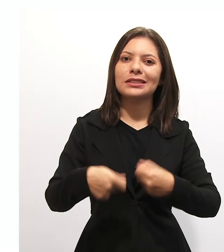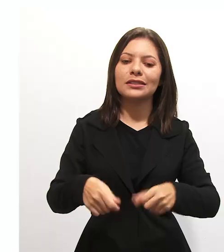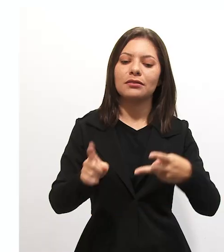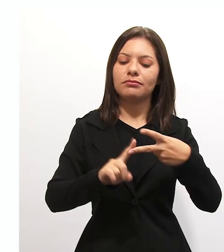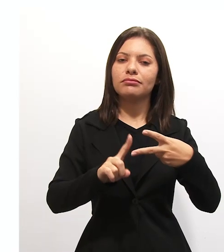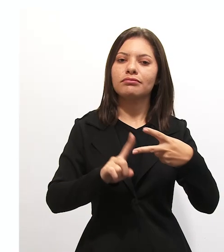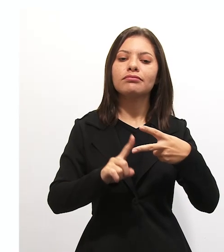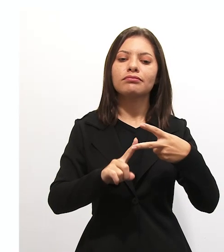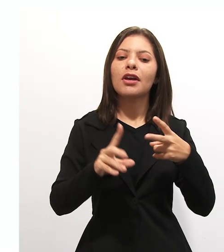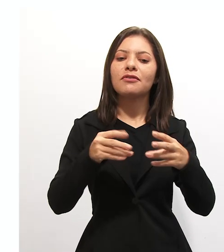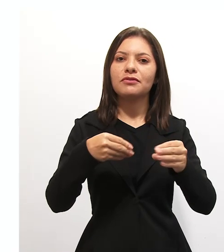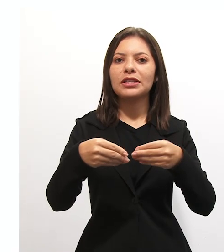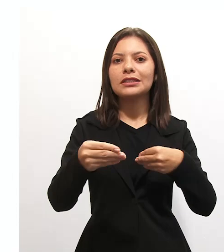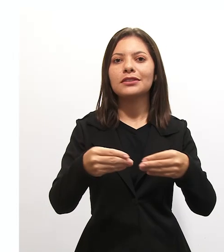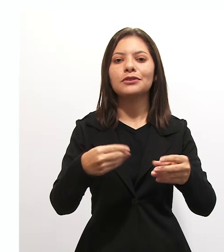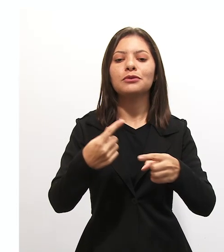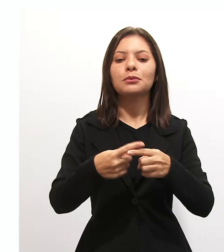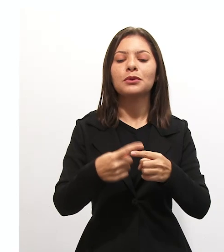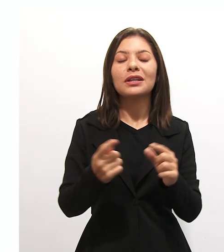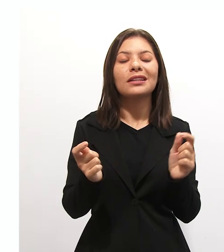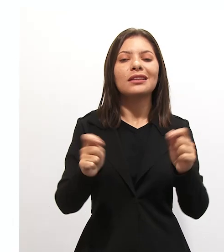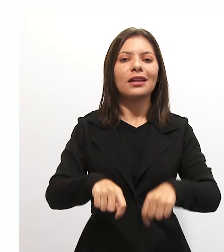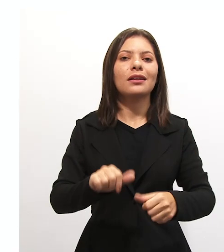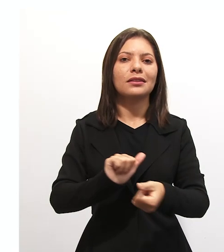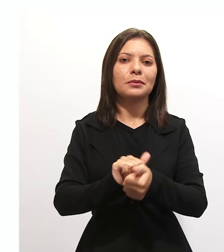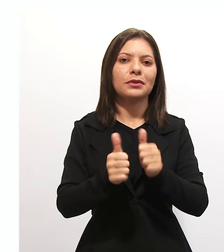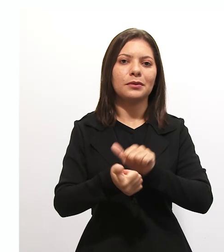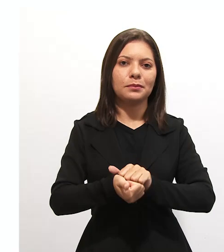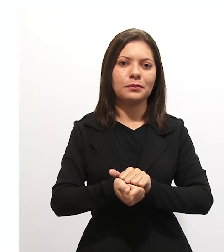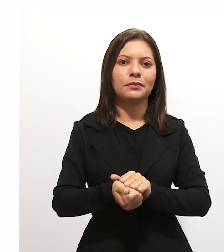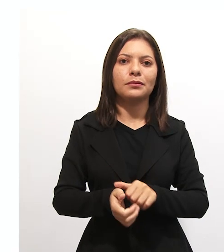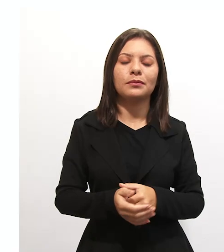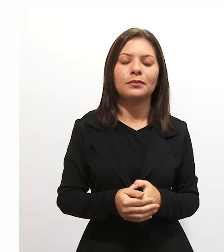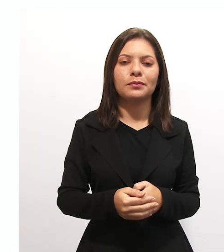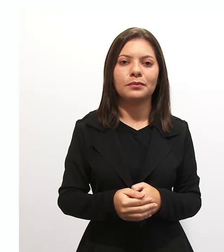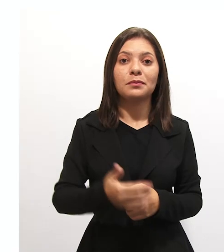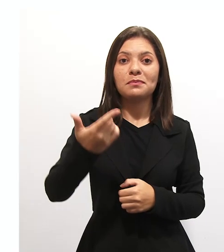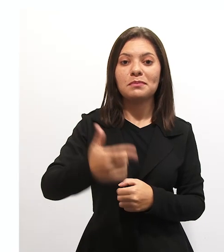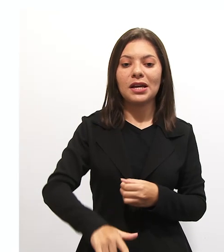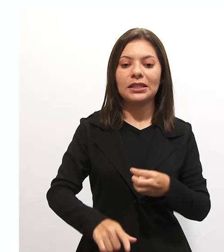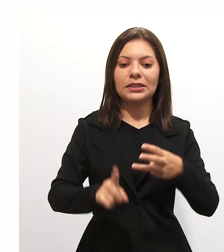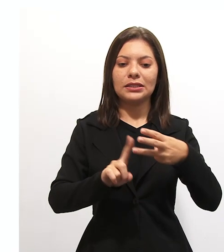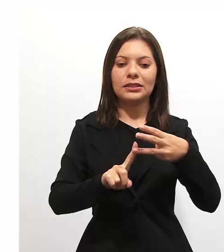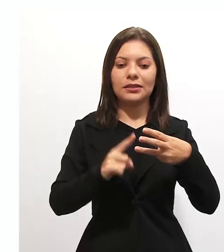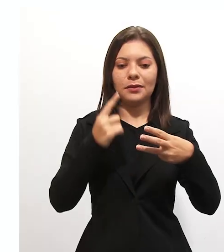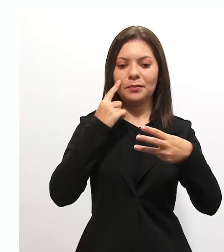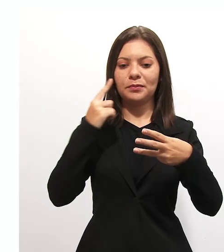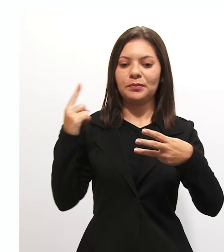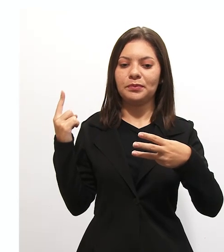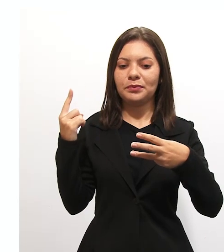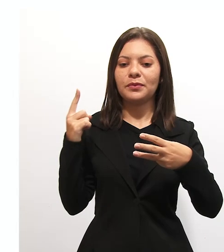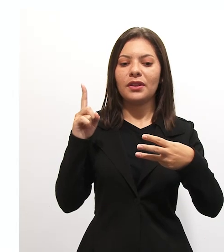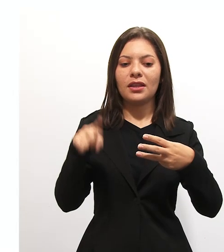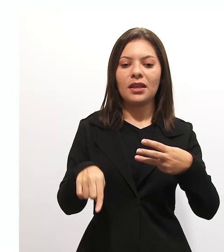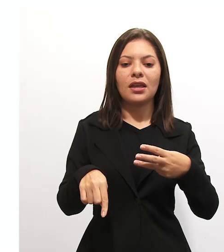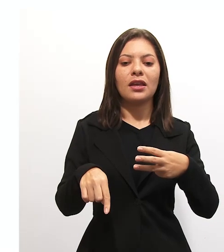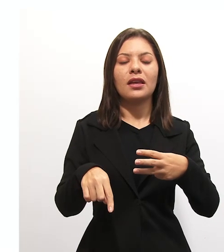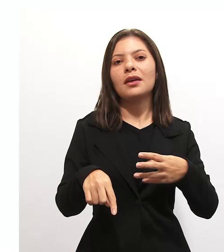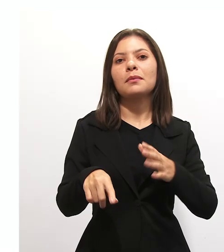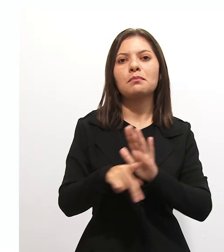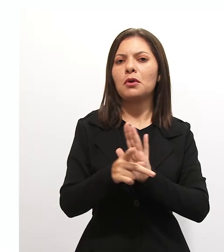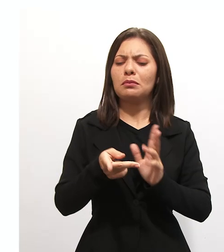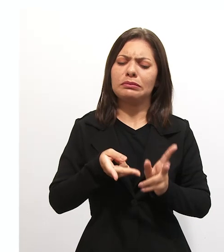orçamento flexível ele cabe muito bem. Temos também um tipo de orçamento contínuo, que é